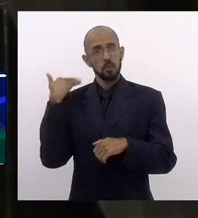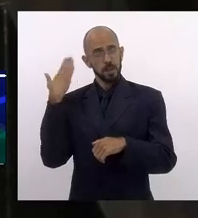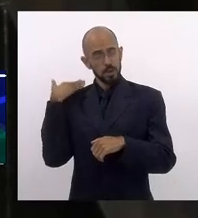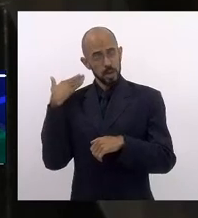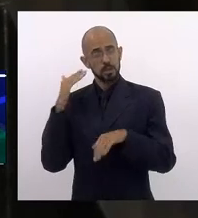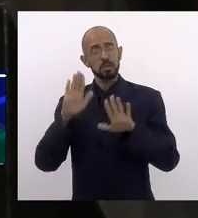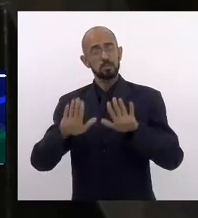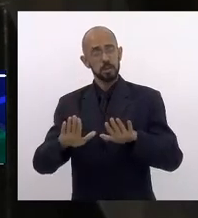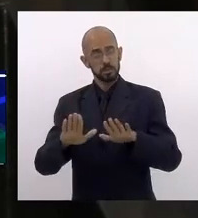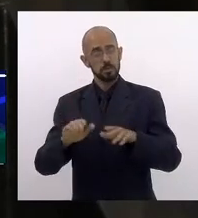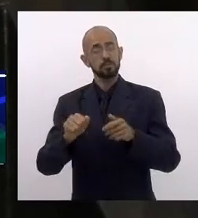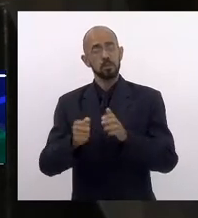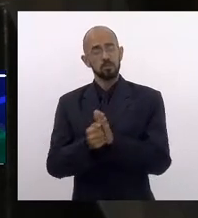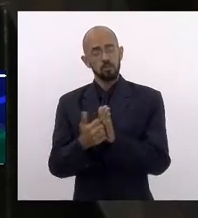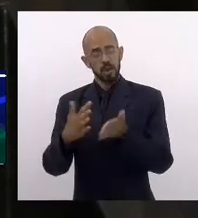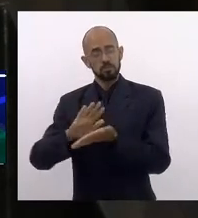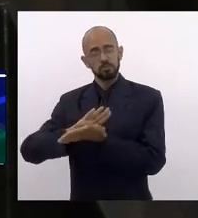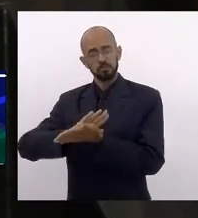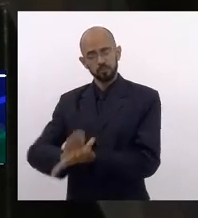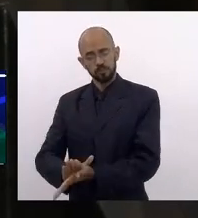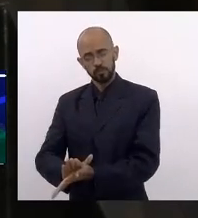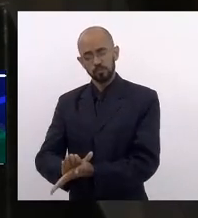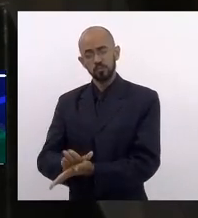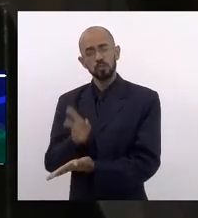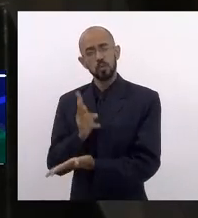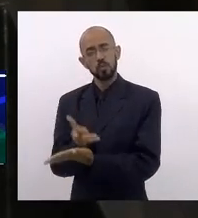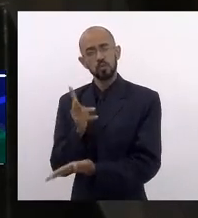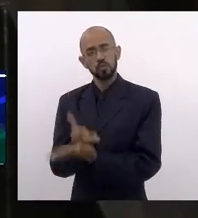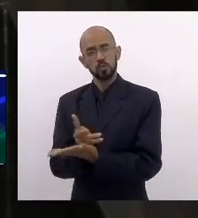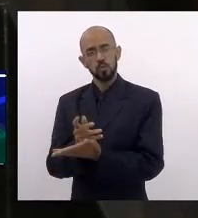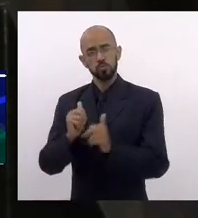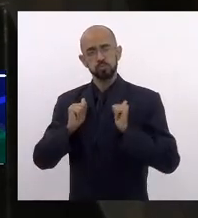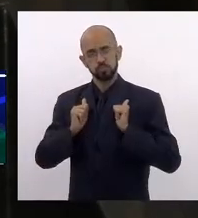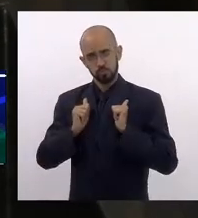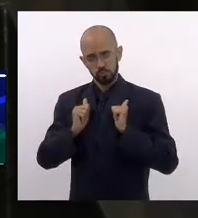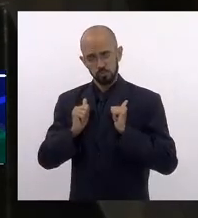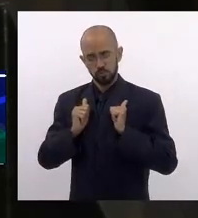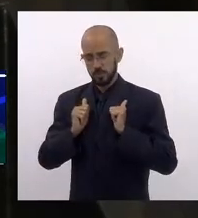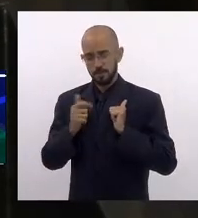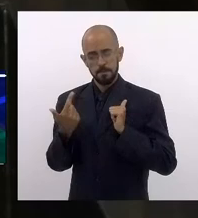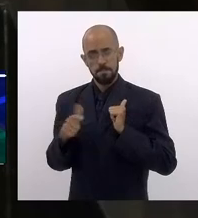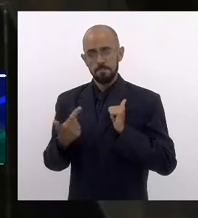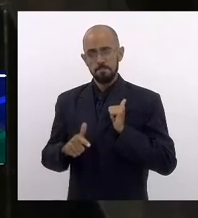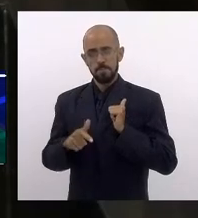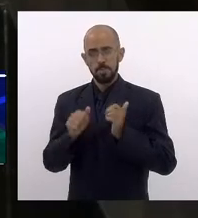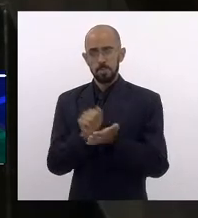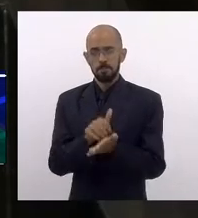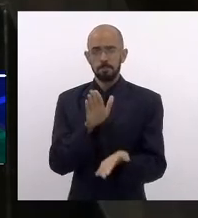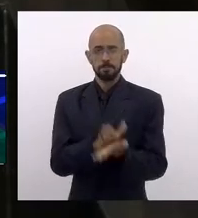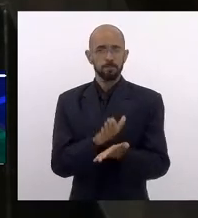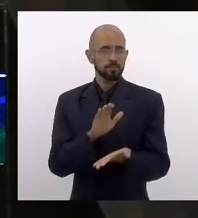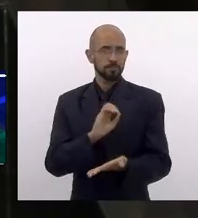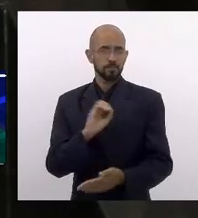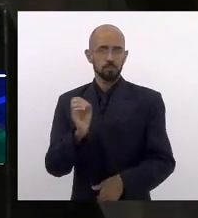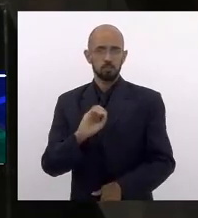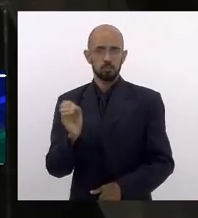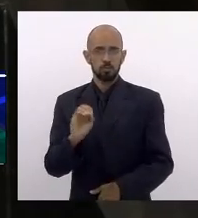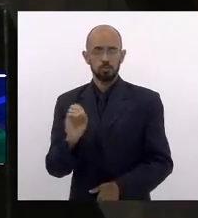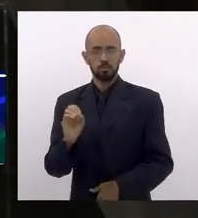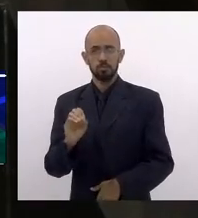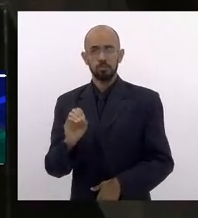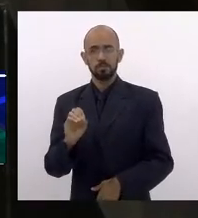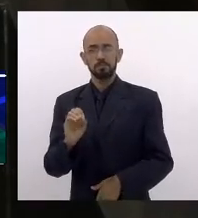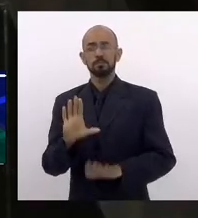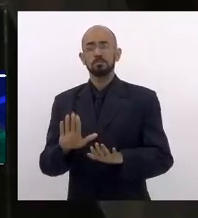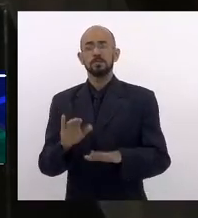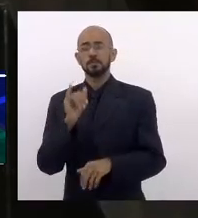de que muitos torturadores assassinos tenham permanecido impunes, e esse foi o ato, o conteúdo do ato de ontem, mas,